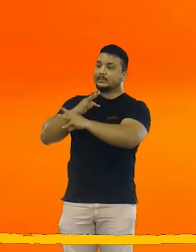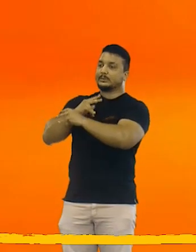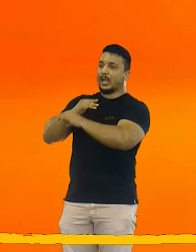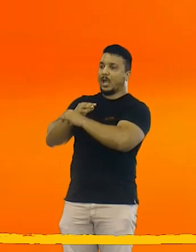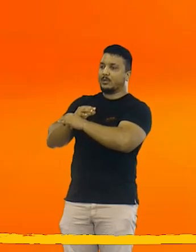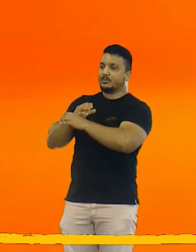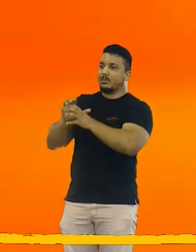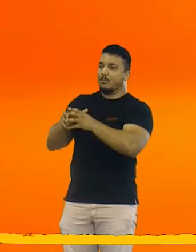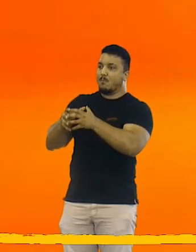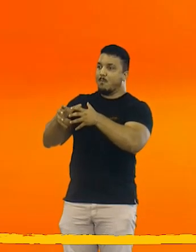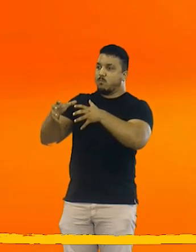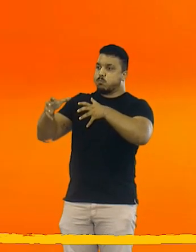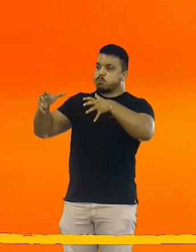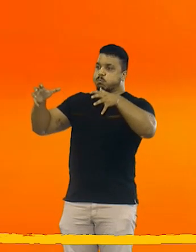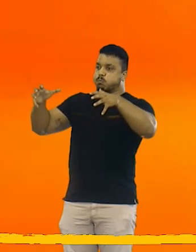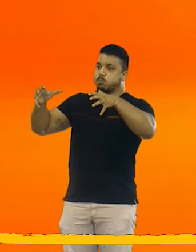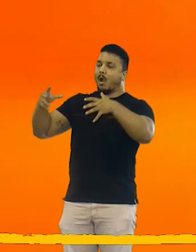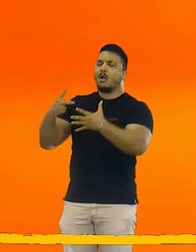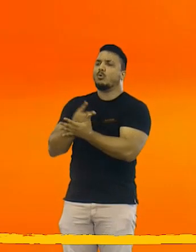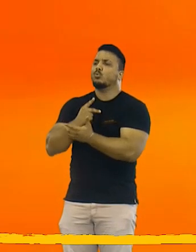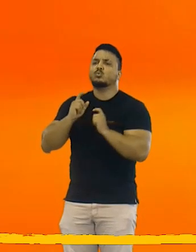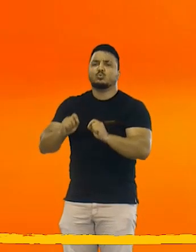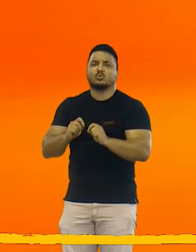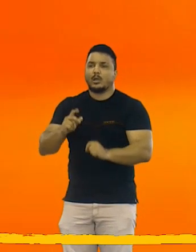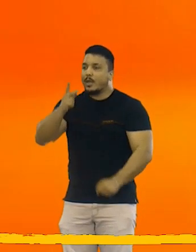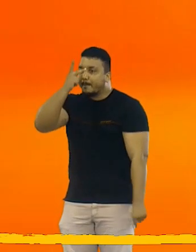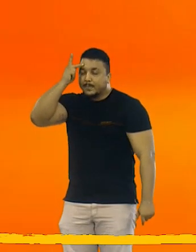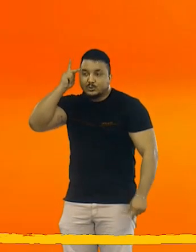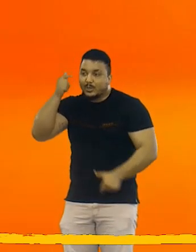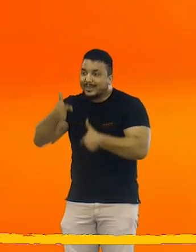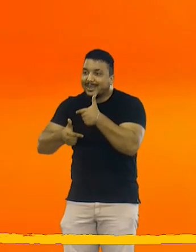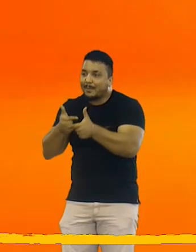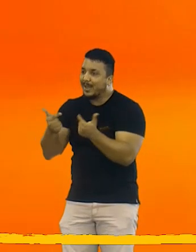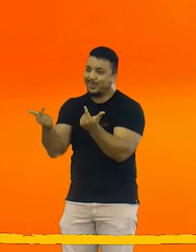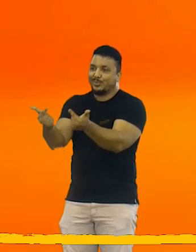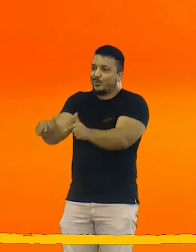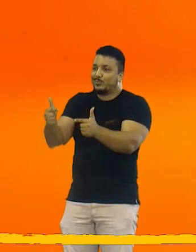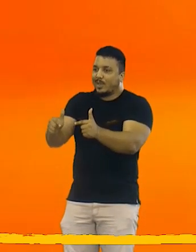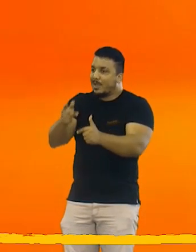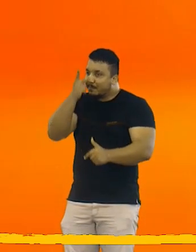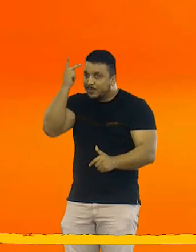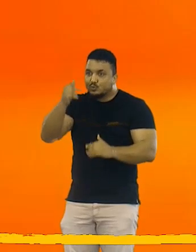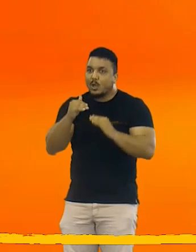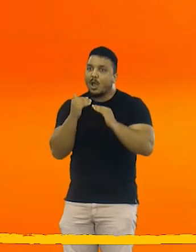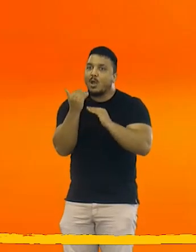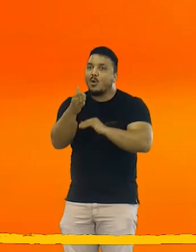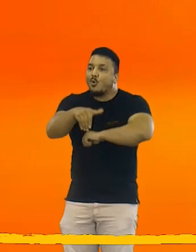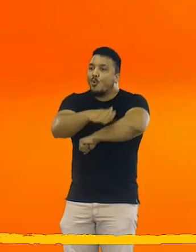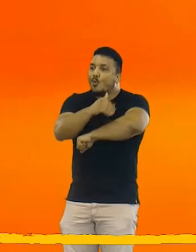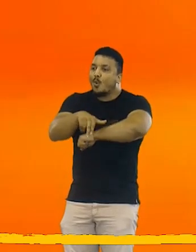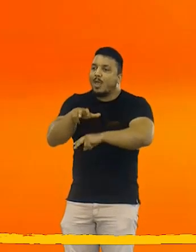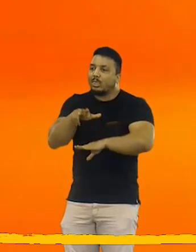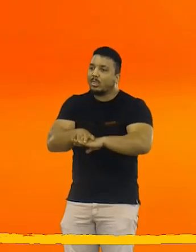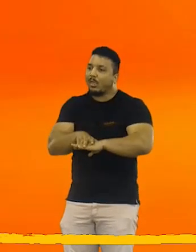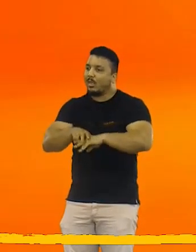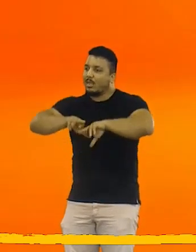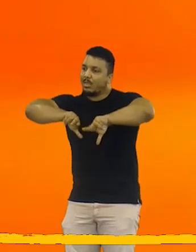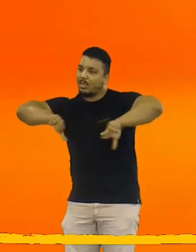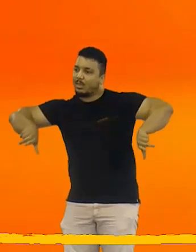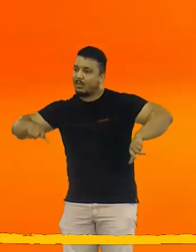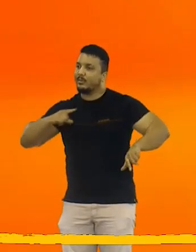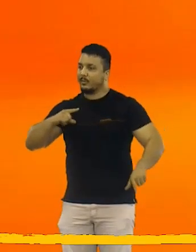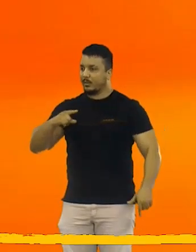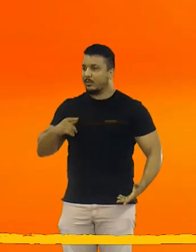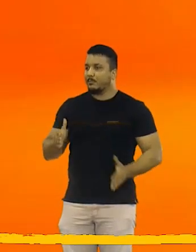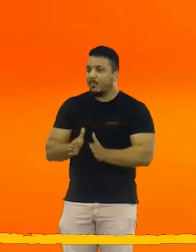A cidade, ela incha, ela não se desenvolve. Tudo bem isso? Beleza? Mas tem uma outra coisa que é